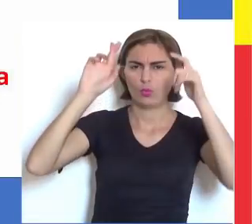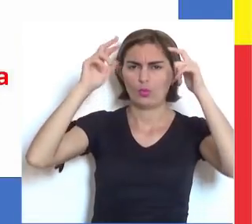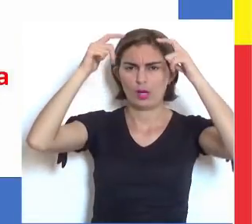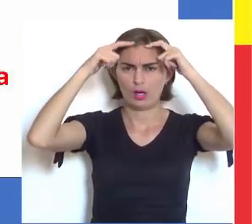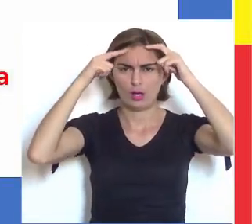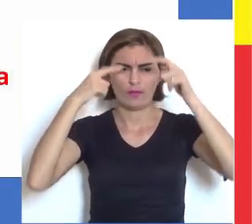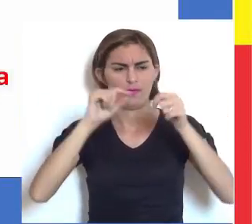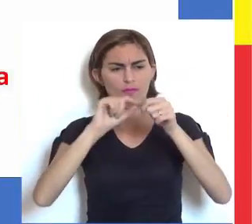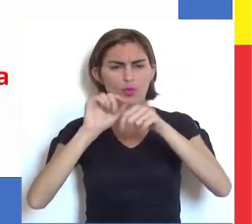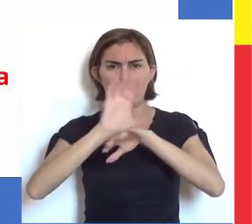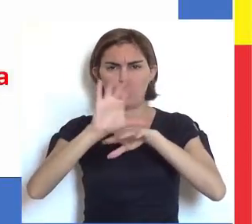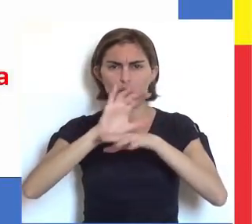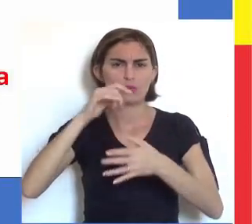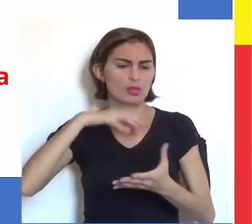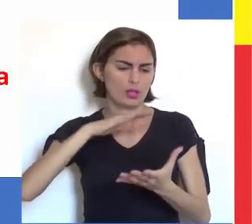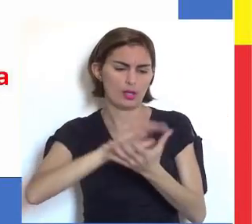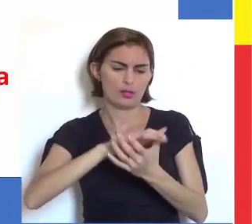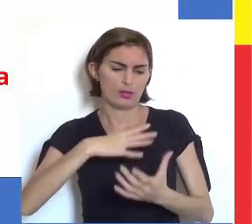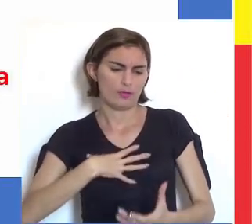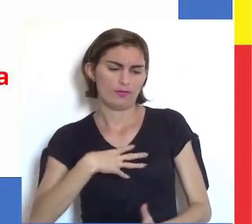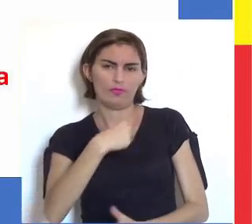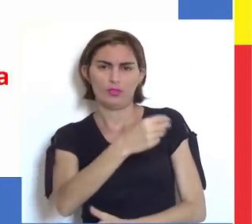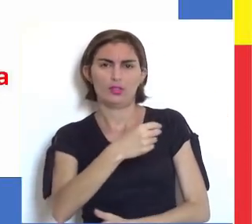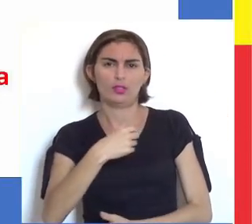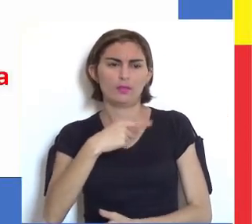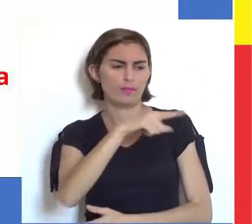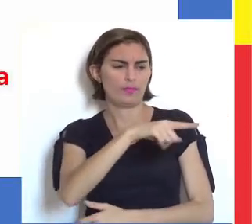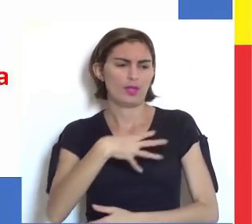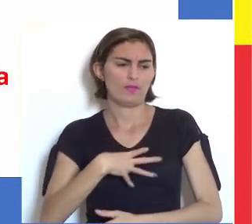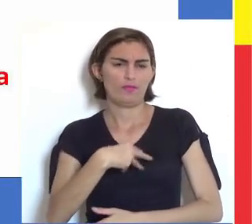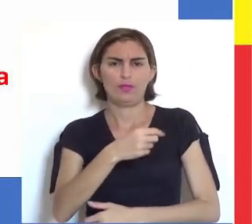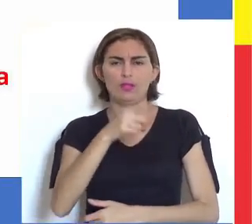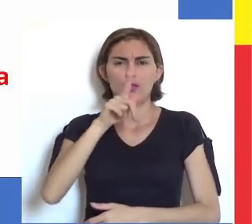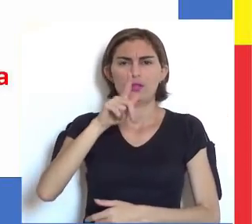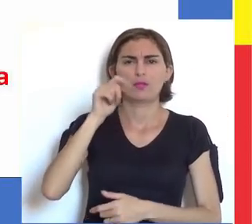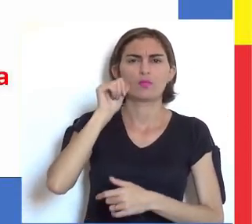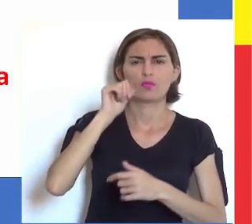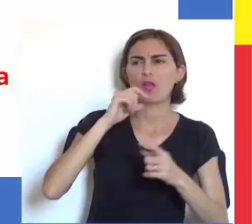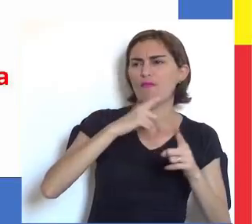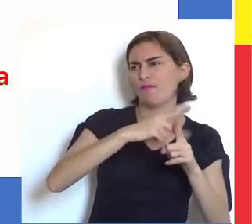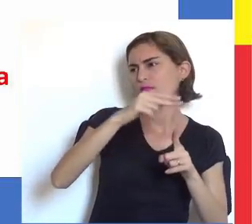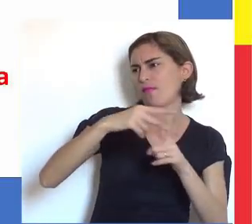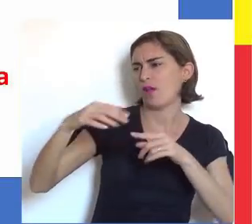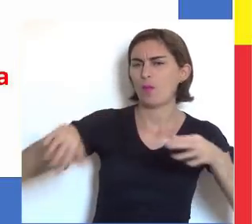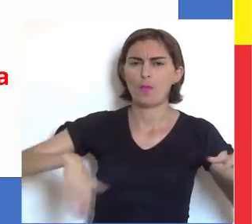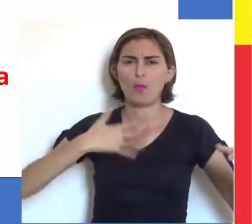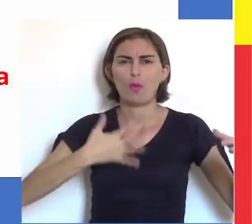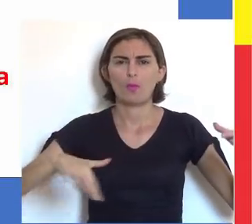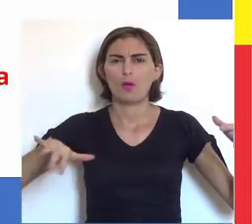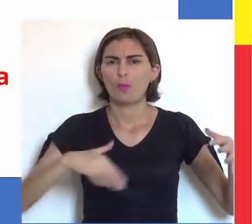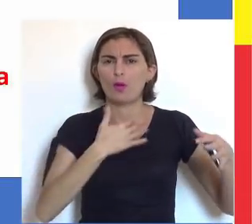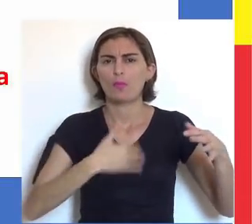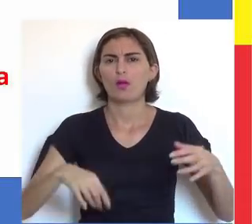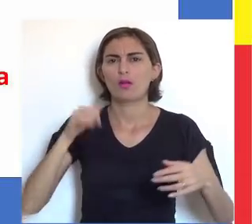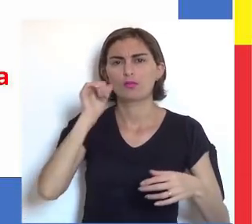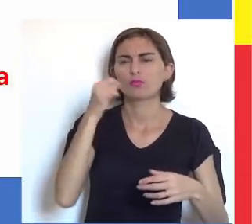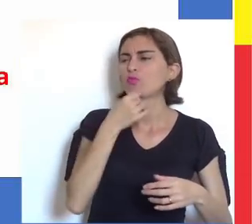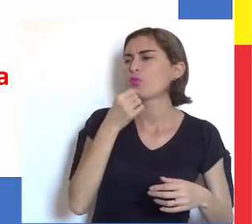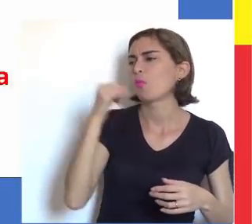rei lança um concurso para casar sua filha e a princesa Jezebel, ela é melhor que todo mundo na viola.